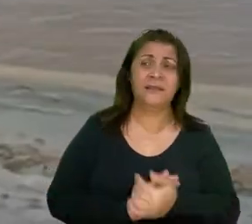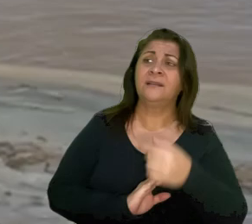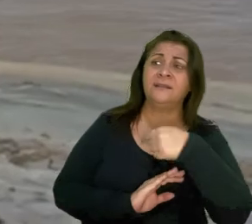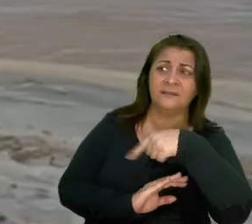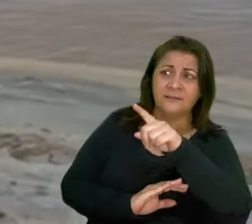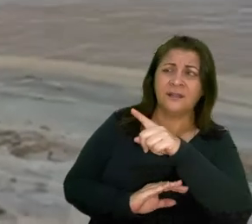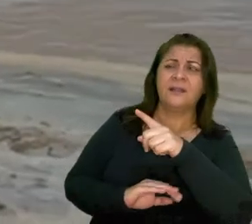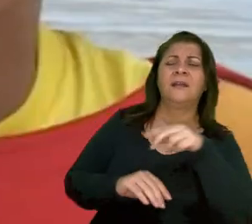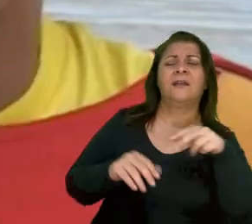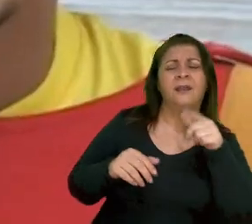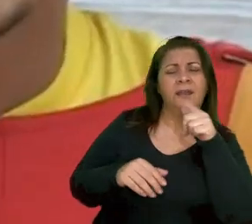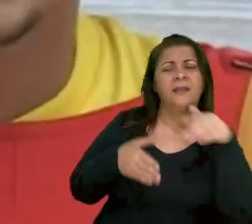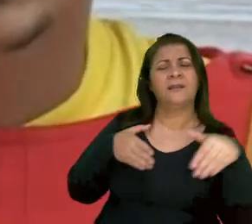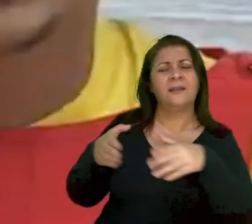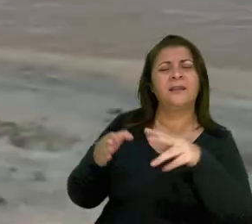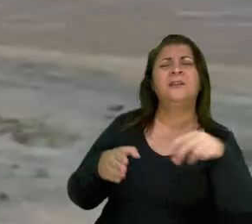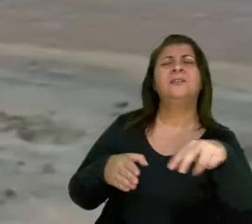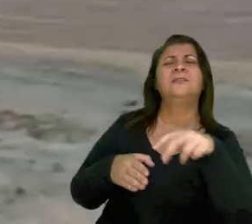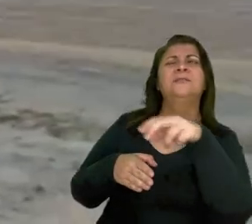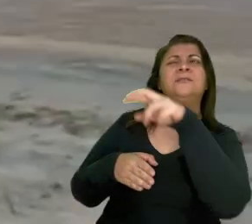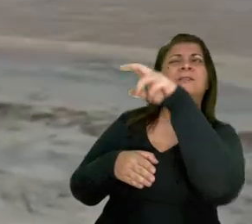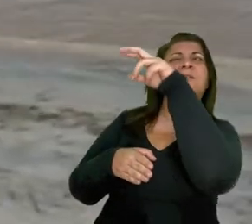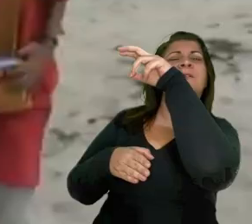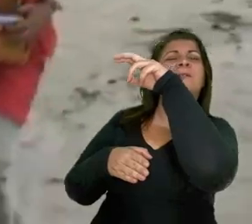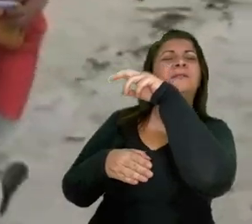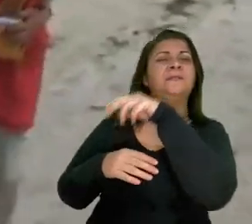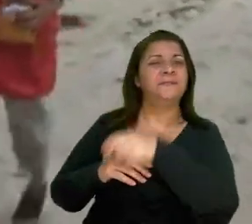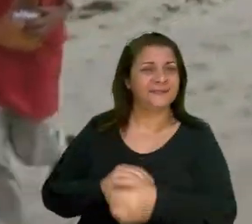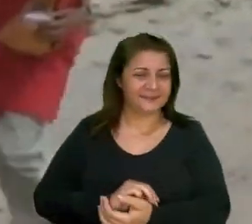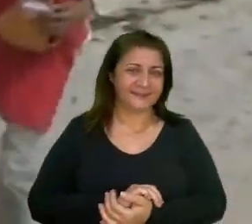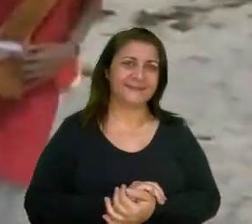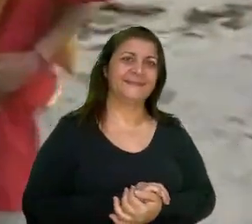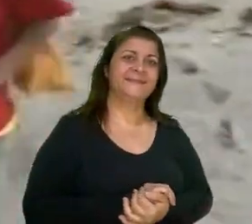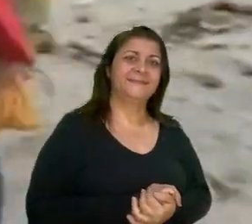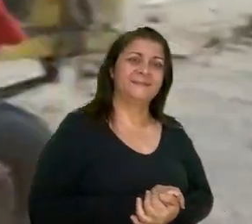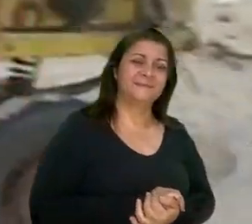Então anda subir esse rio, caçador.